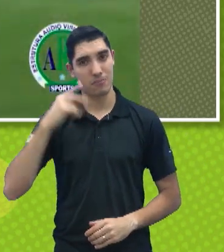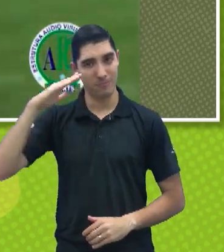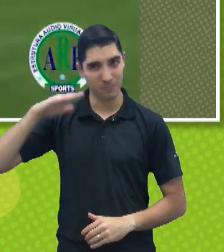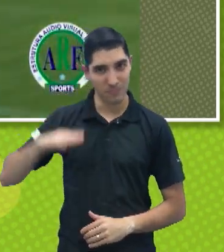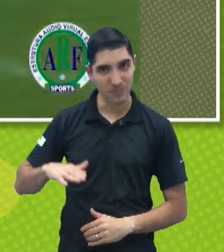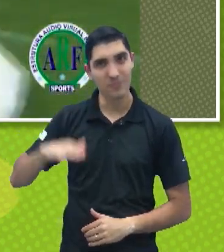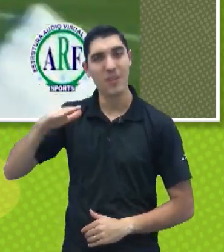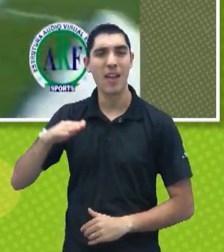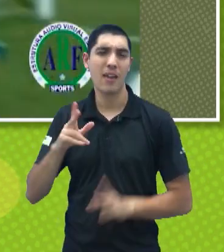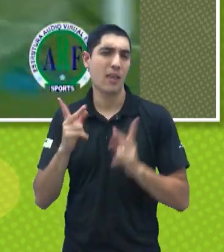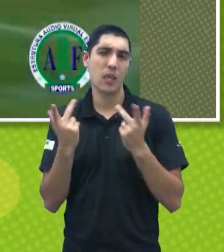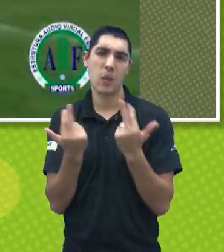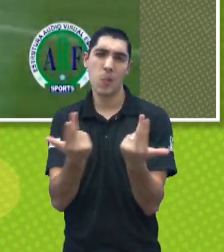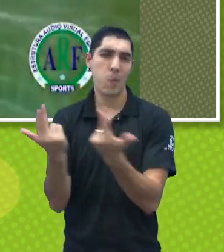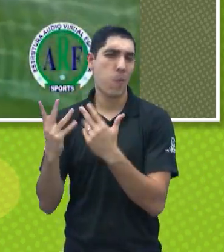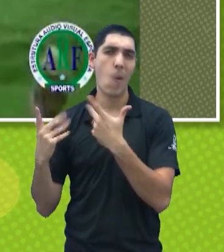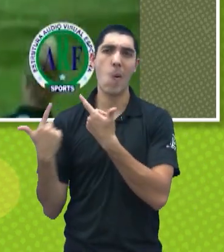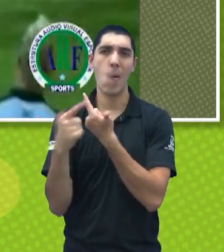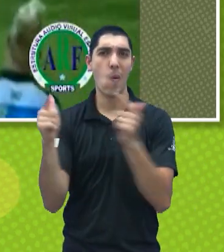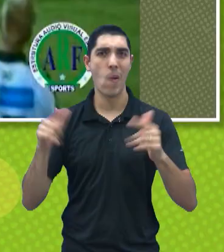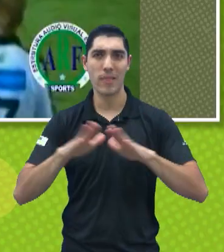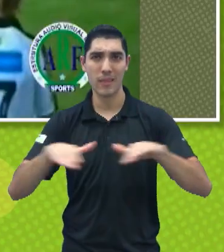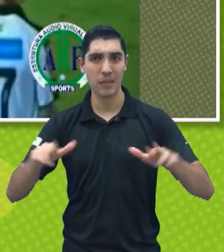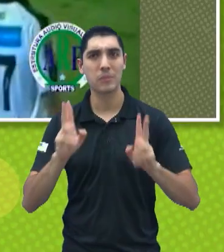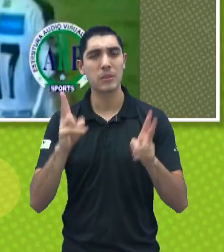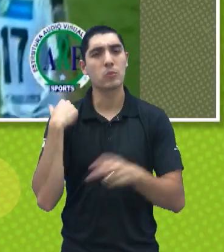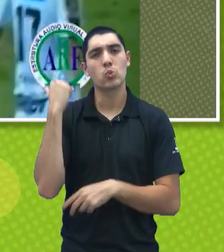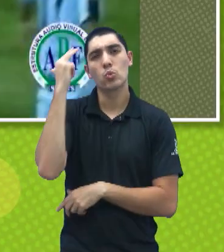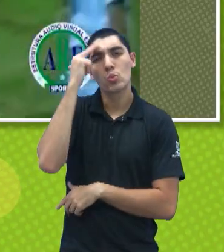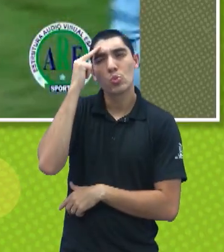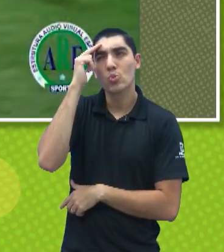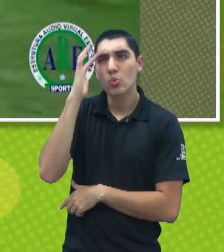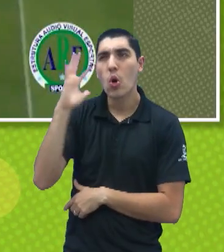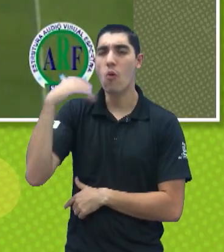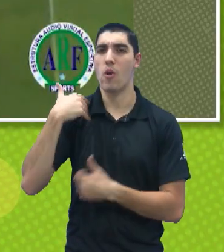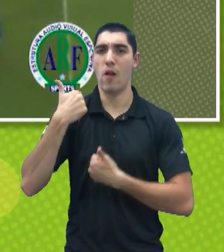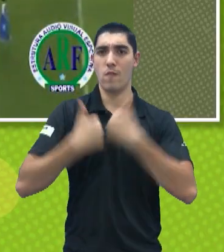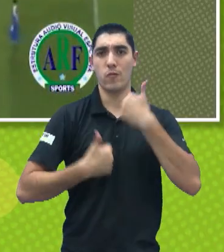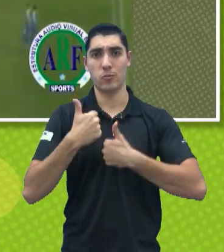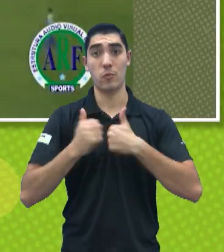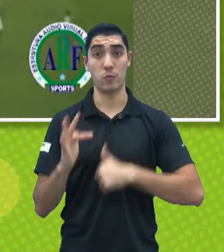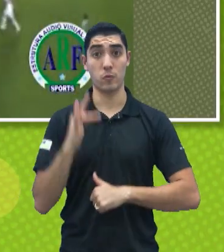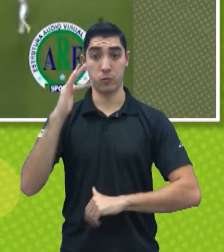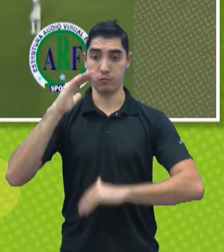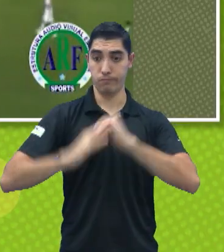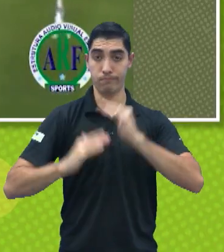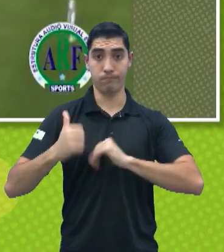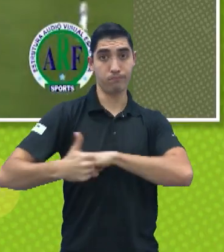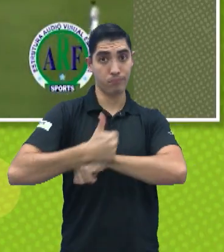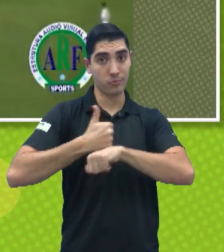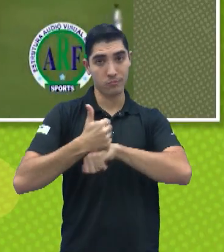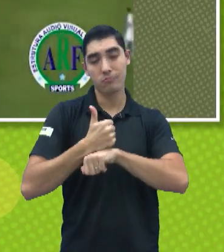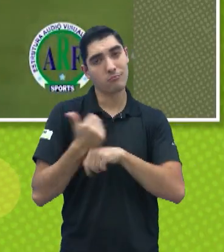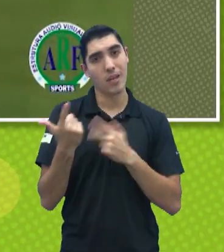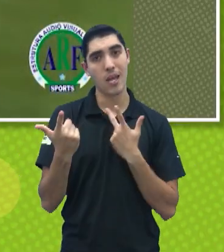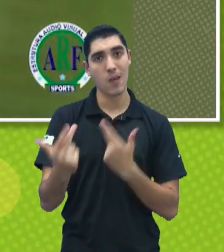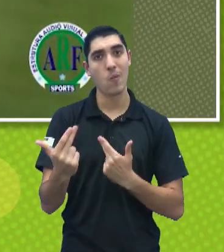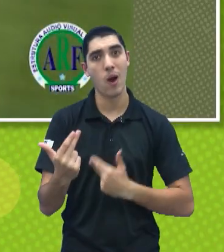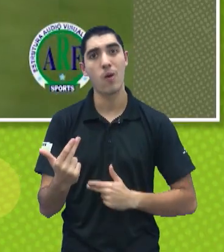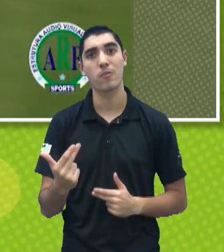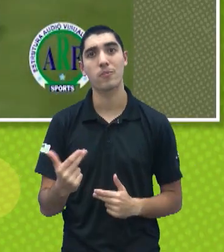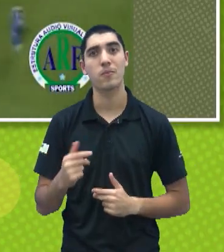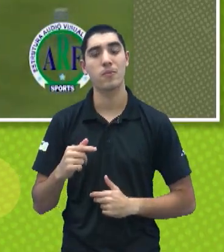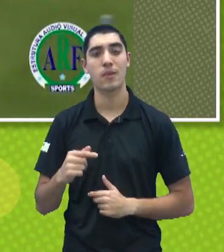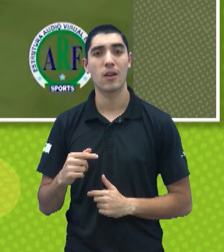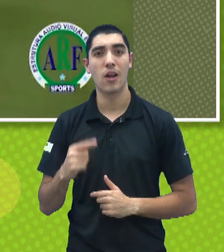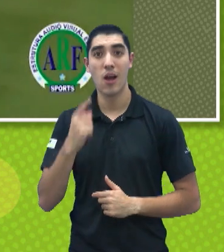de toda criança, né? Que tem o sonho de ser um jogador de futebol, tornar um atleta profissional, e comigo não era diferente. Eu morava ali no condomínio. Rogério sendo